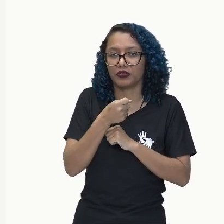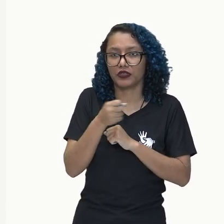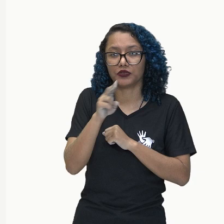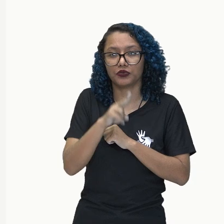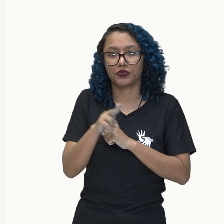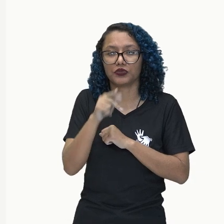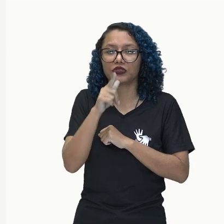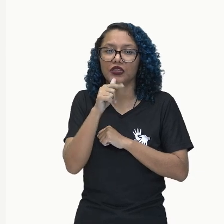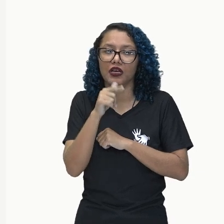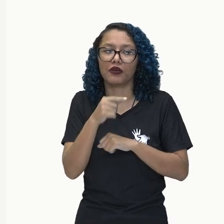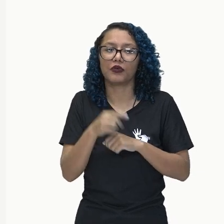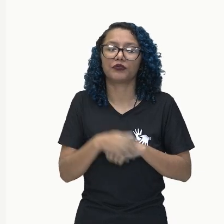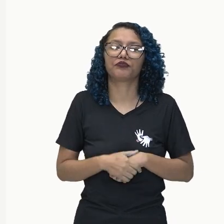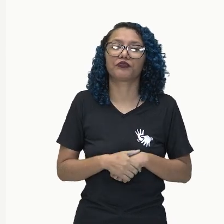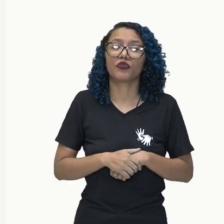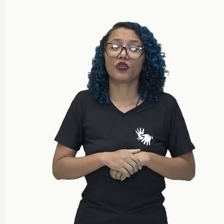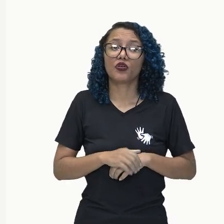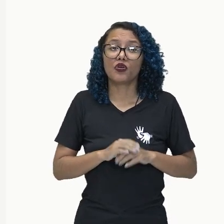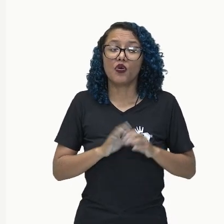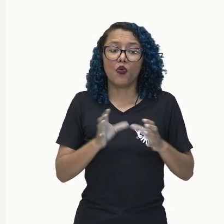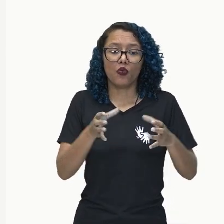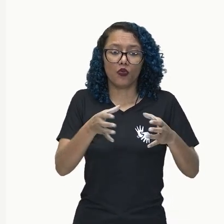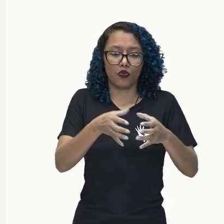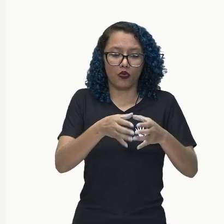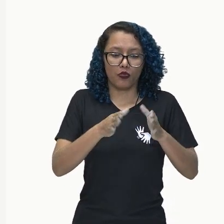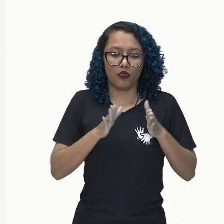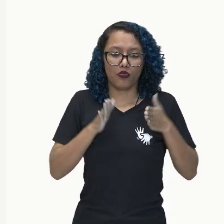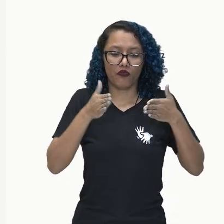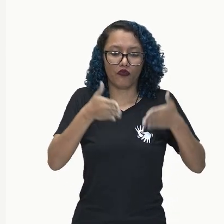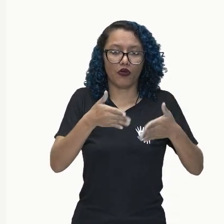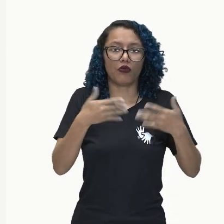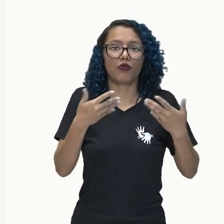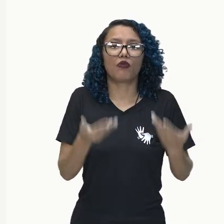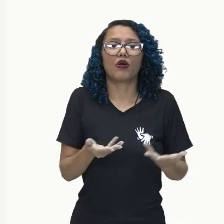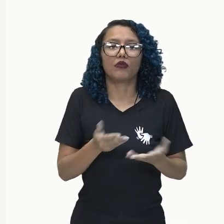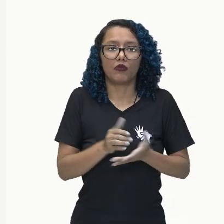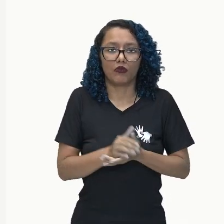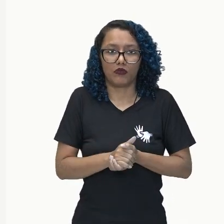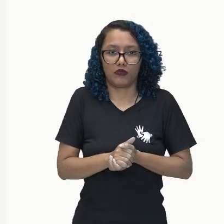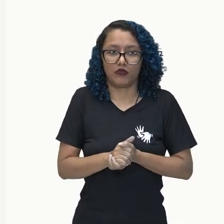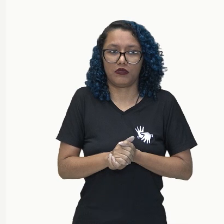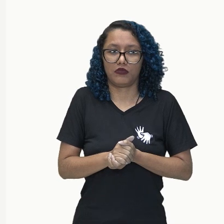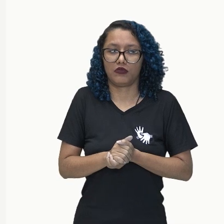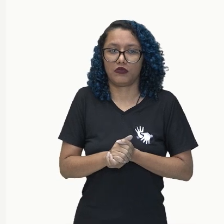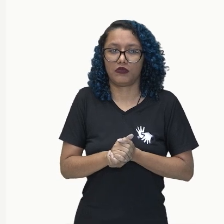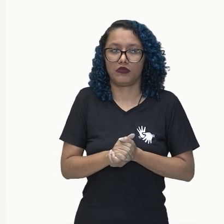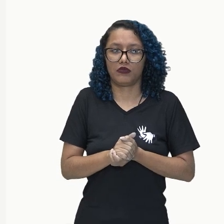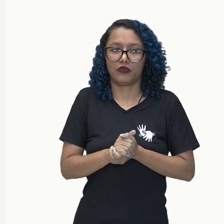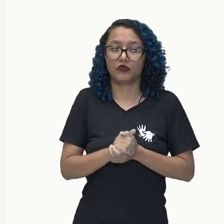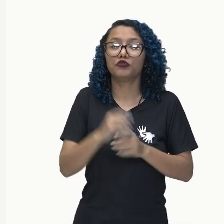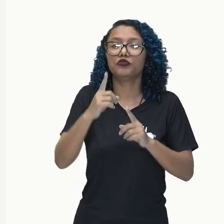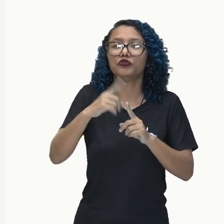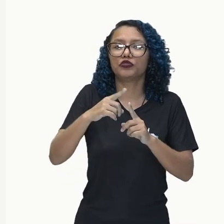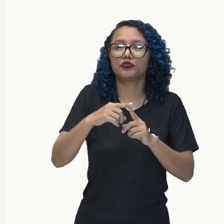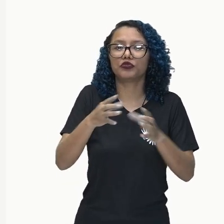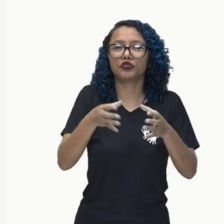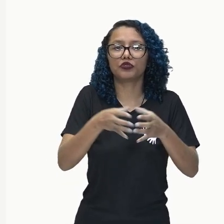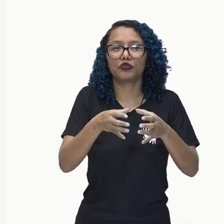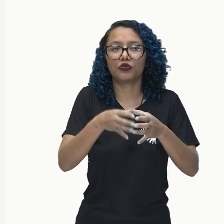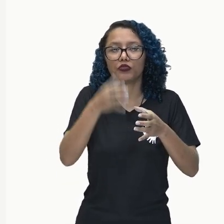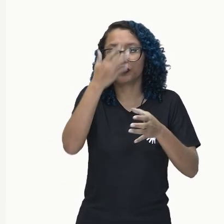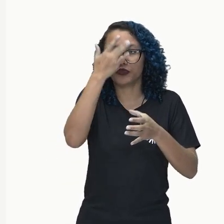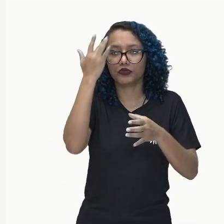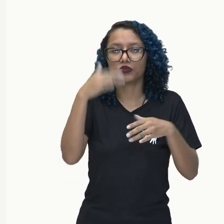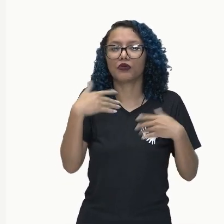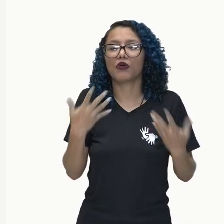Qual o público-alvo? Qual o público que essa reportagem pretende atingir? O público